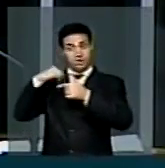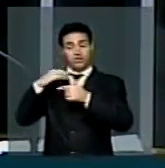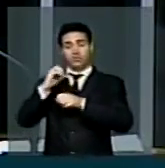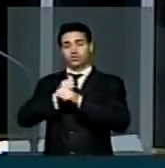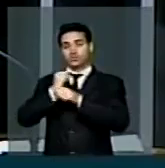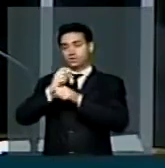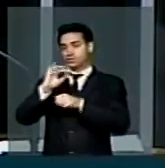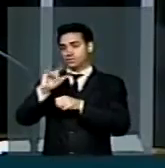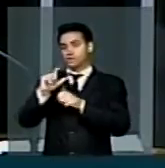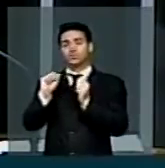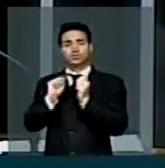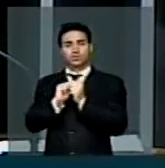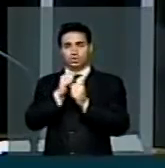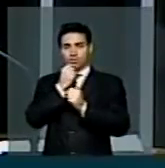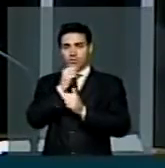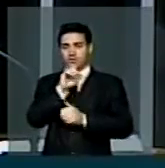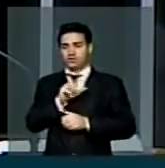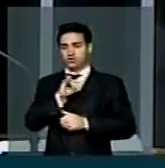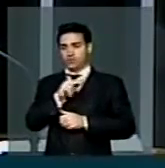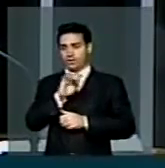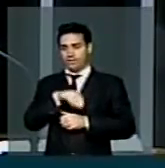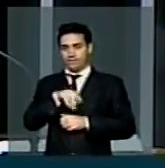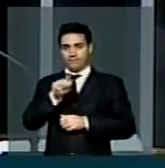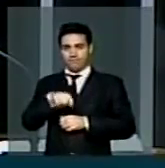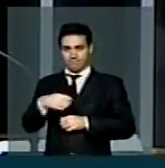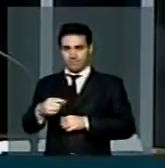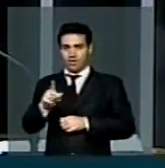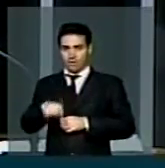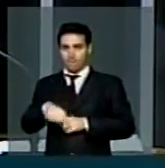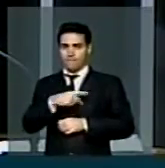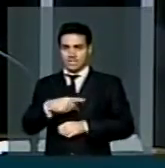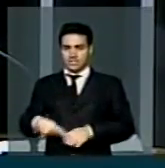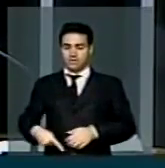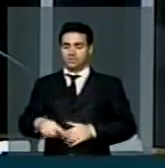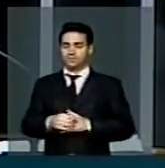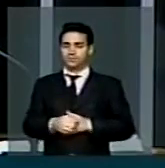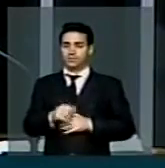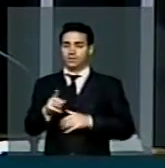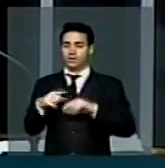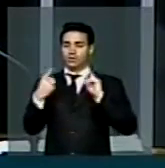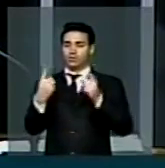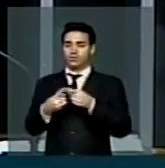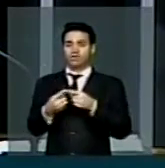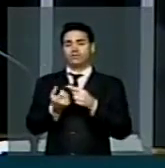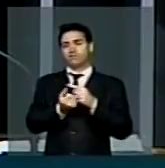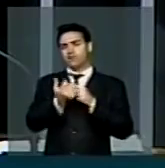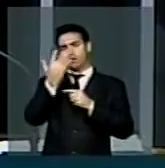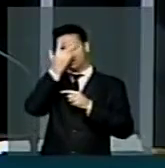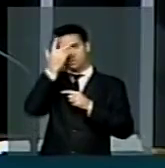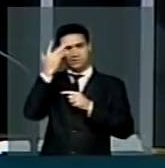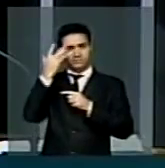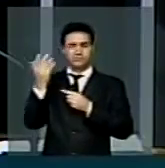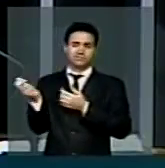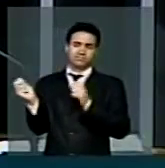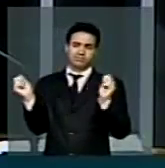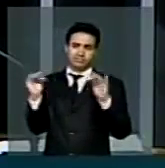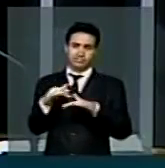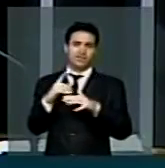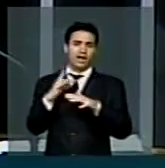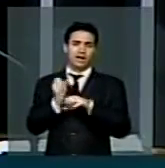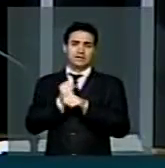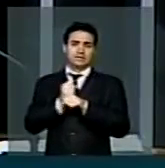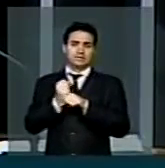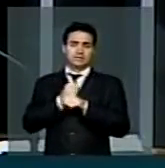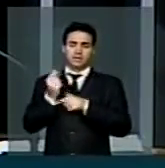Mato Grosso, com o Joaquim, seu presidente, e lá reunido com várias pessoas, com muitos anos de